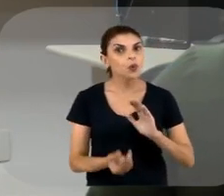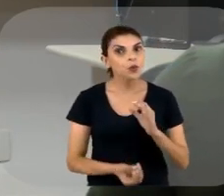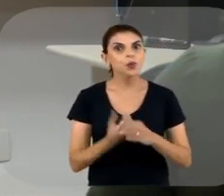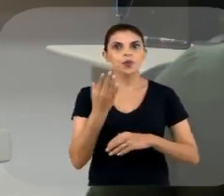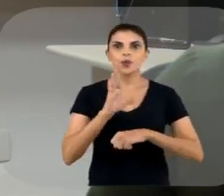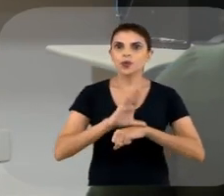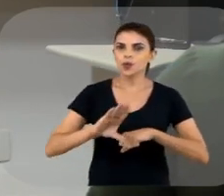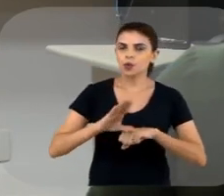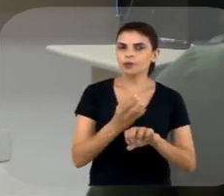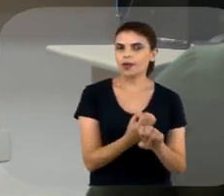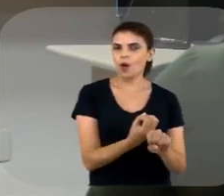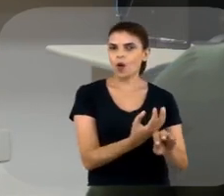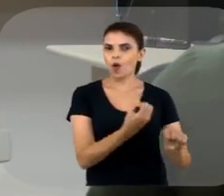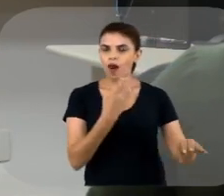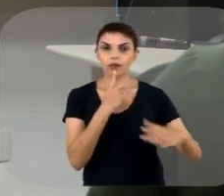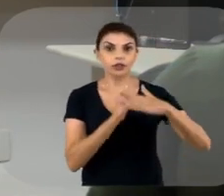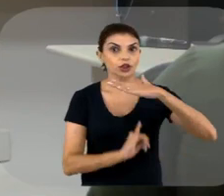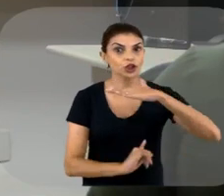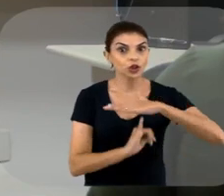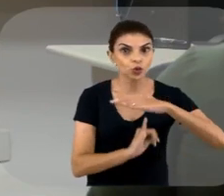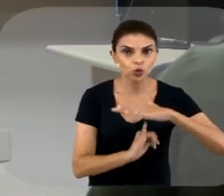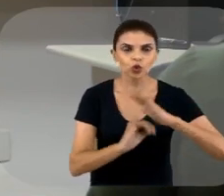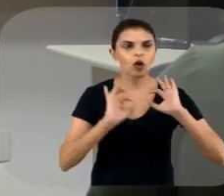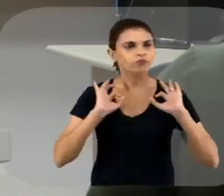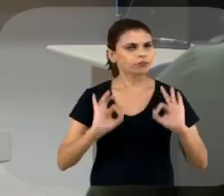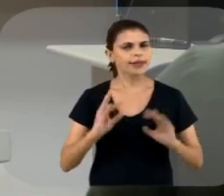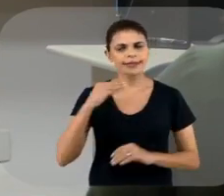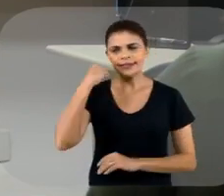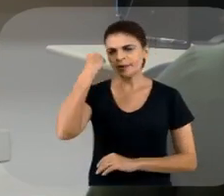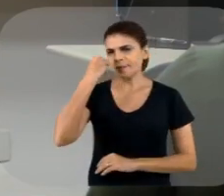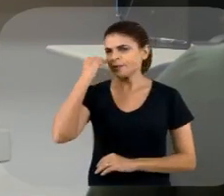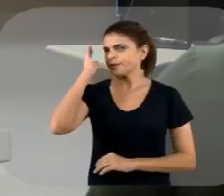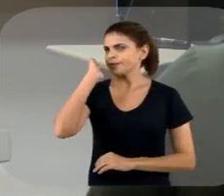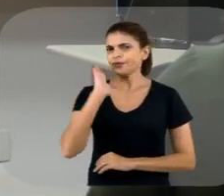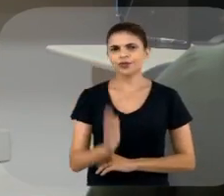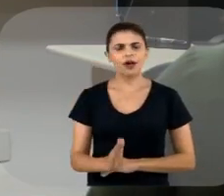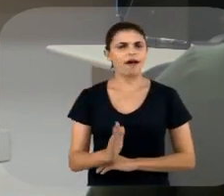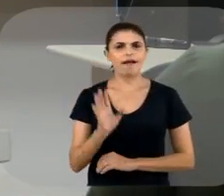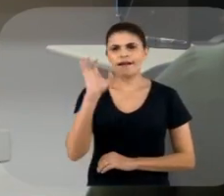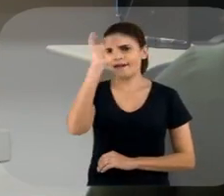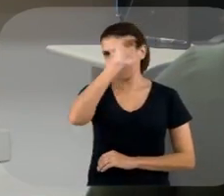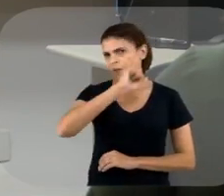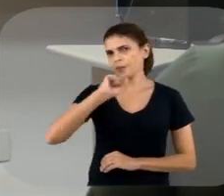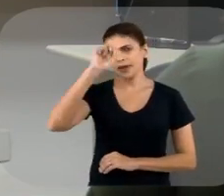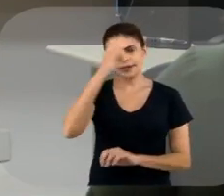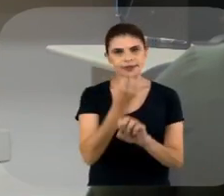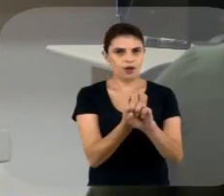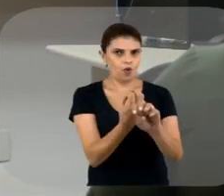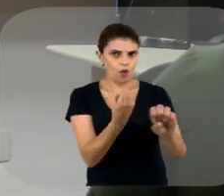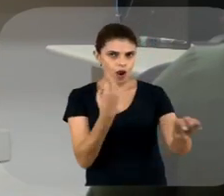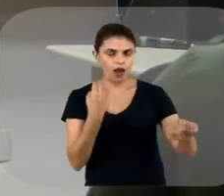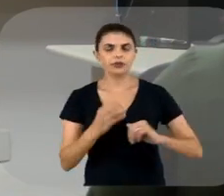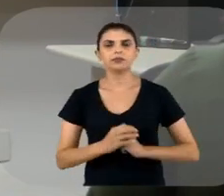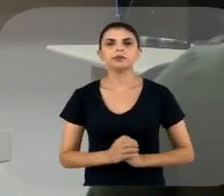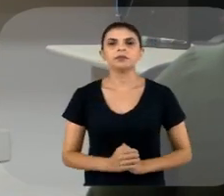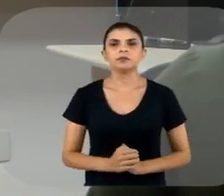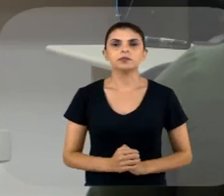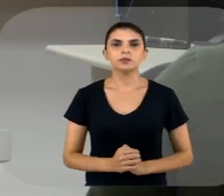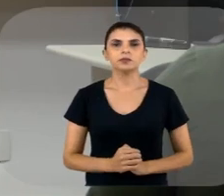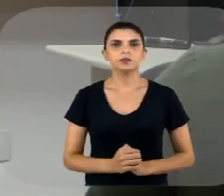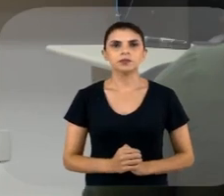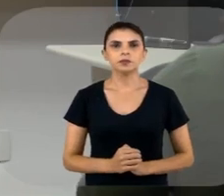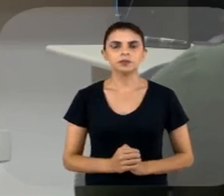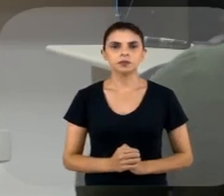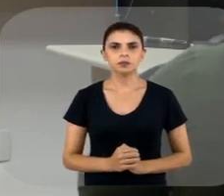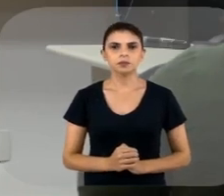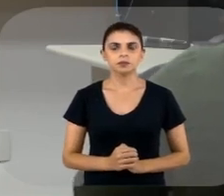um curso online autoinstrucional, uma experiência de aprendizagem online.